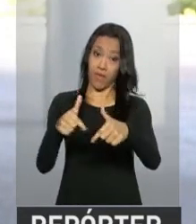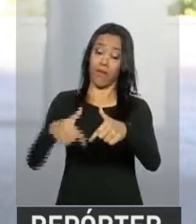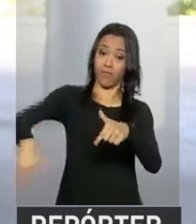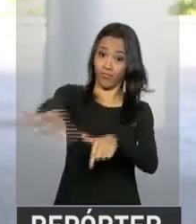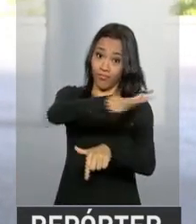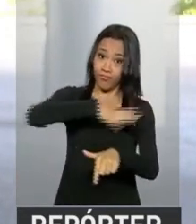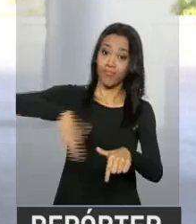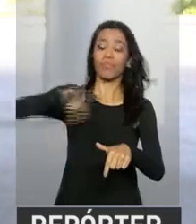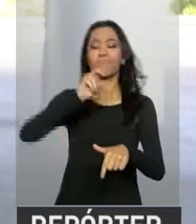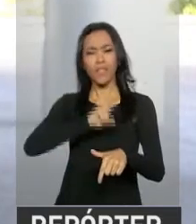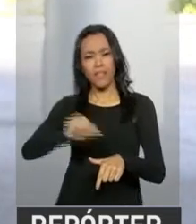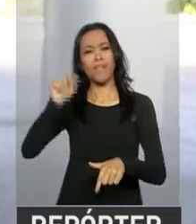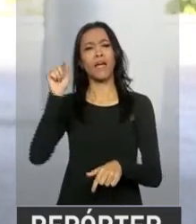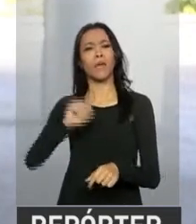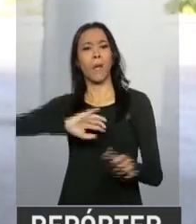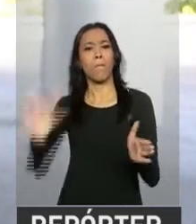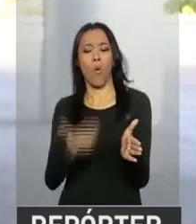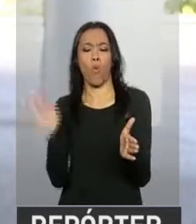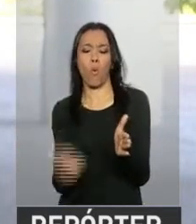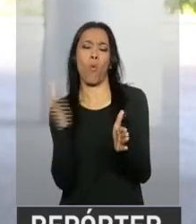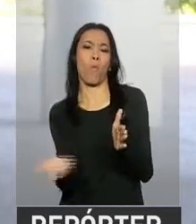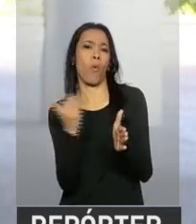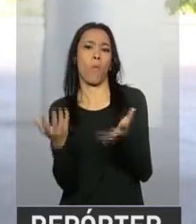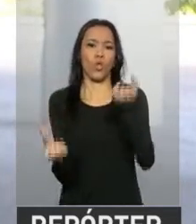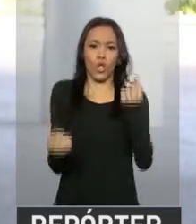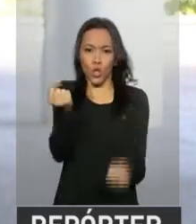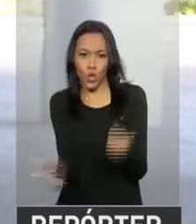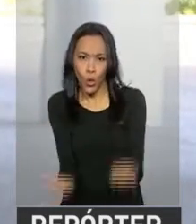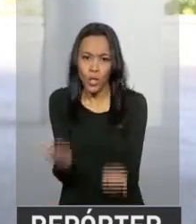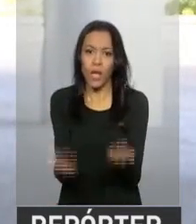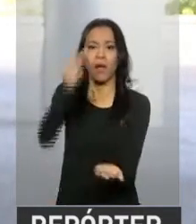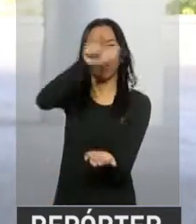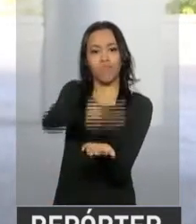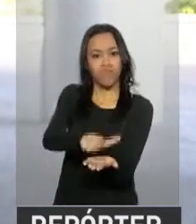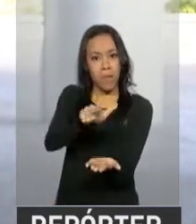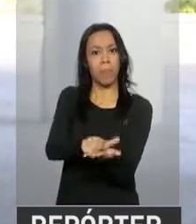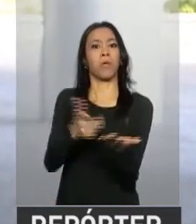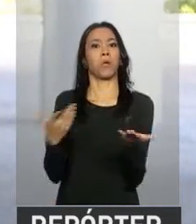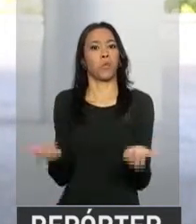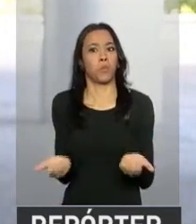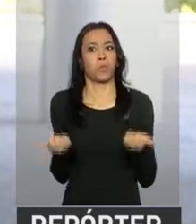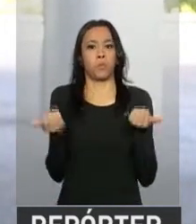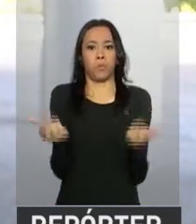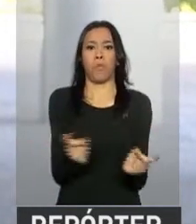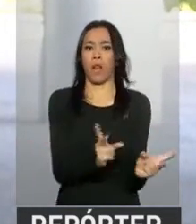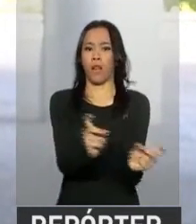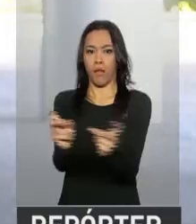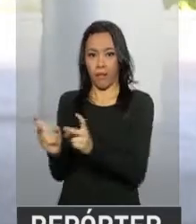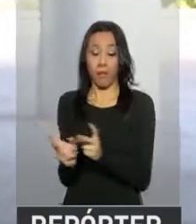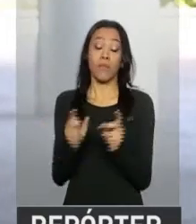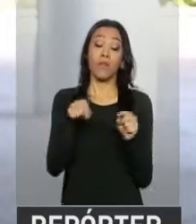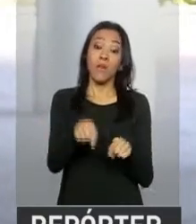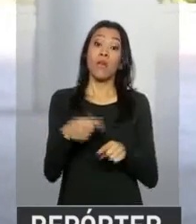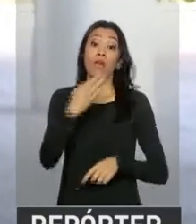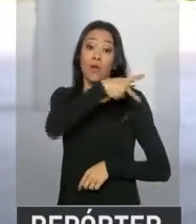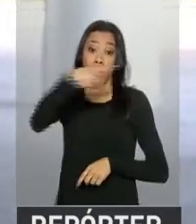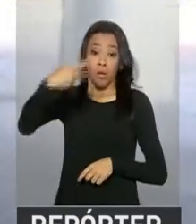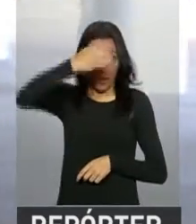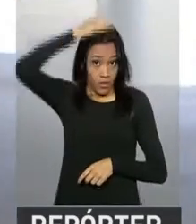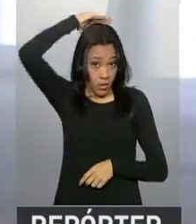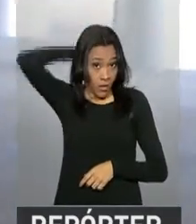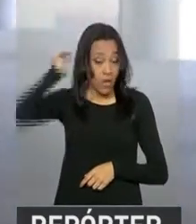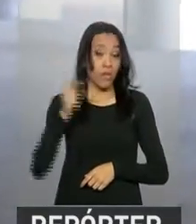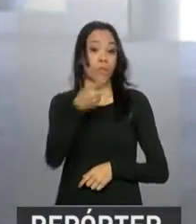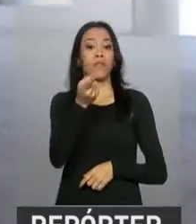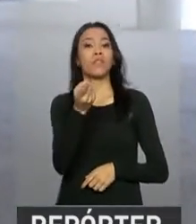ser capaz de produzir até um milhão e meio de toneladas de celulose a expectativa é que o presidente michel temer embarque uma